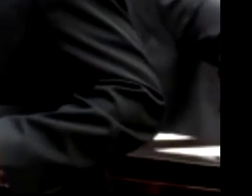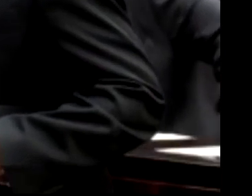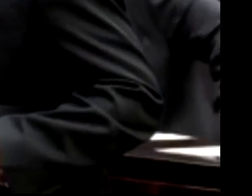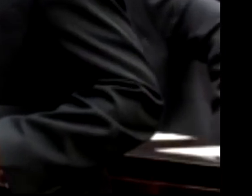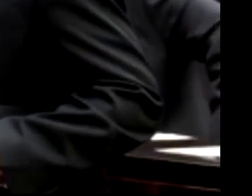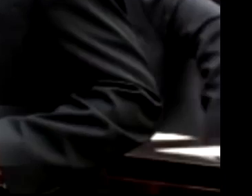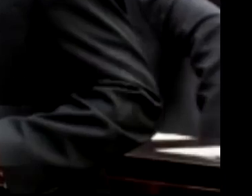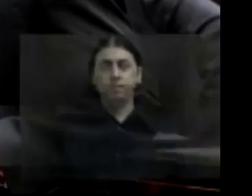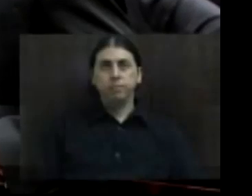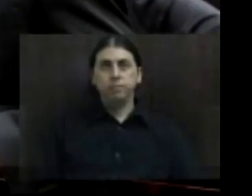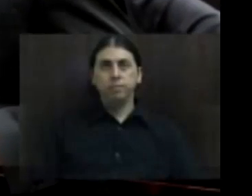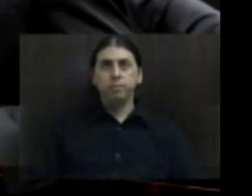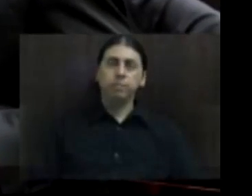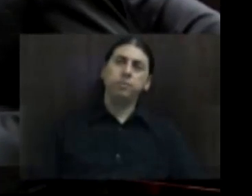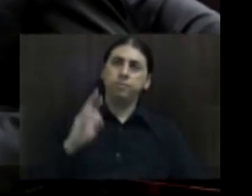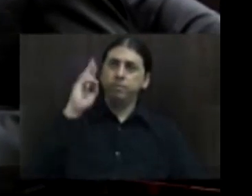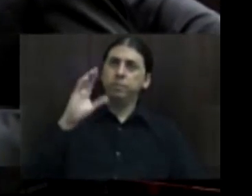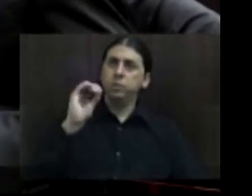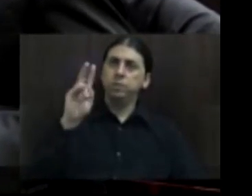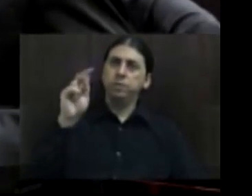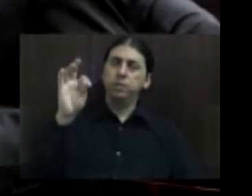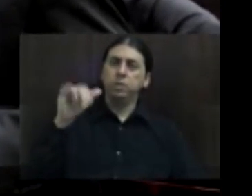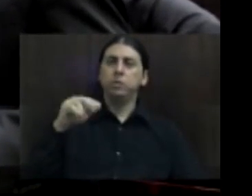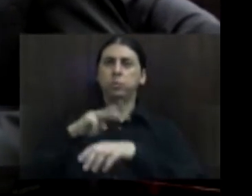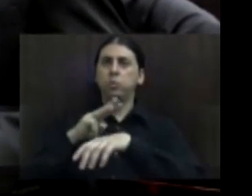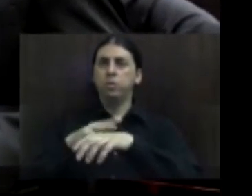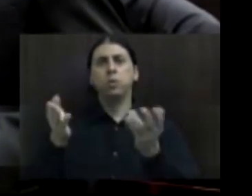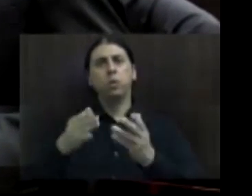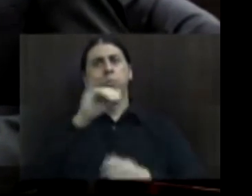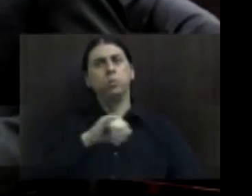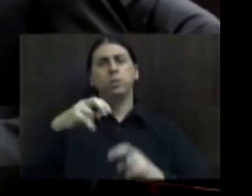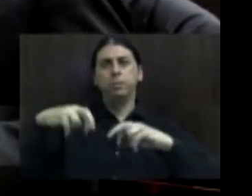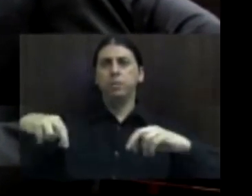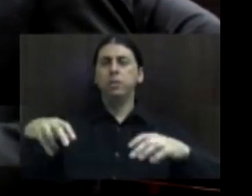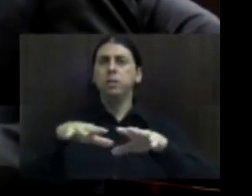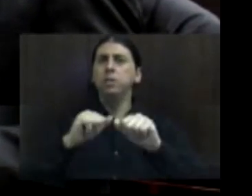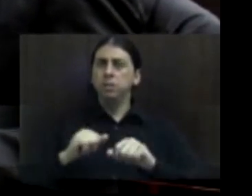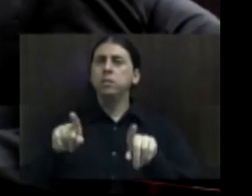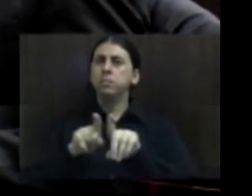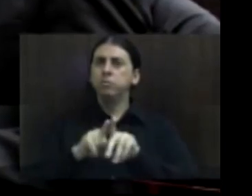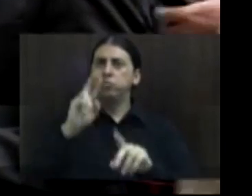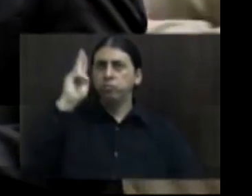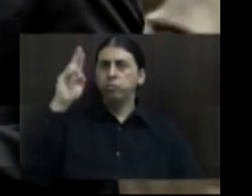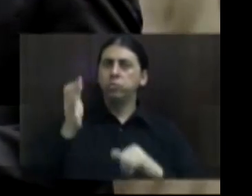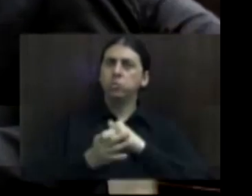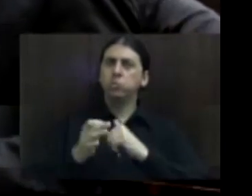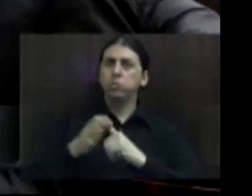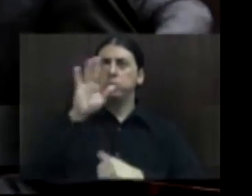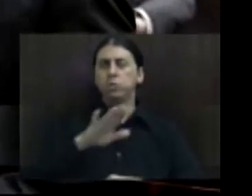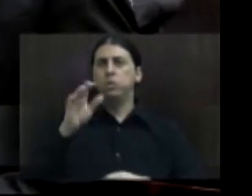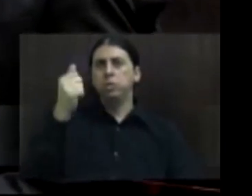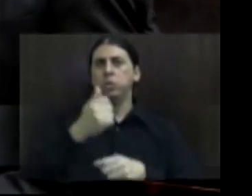senov que Preside este momento importante a nossa mesa da casa Excelentíssimo Senhor procurador